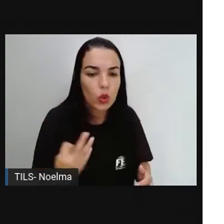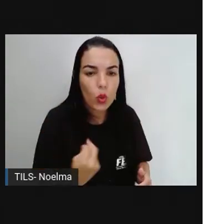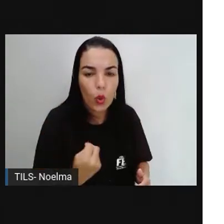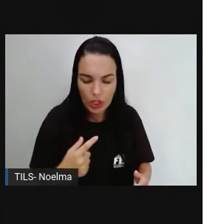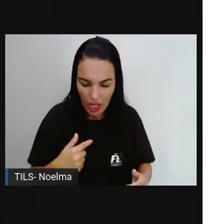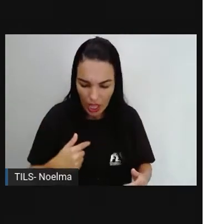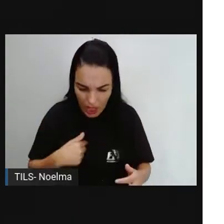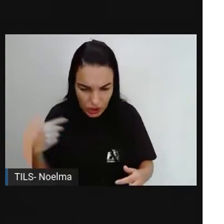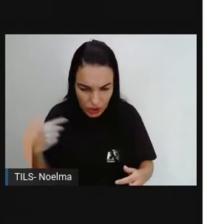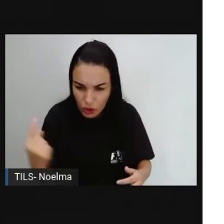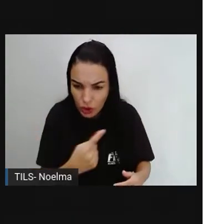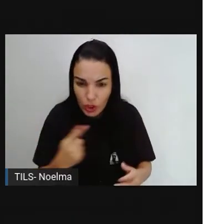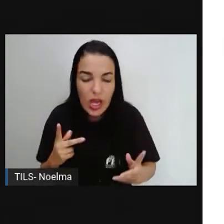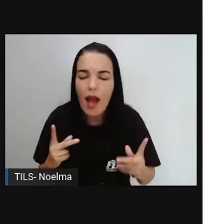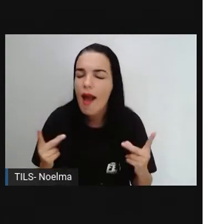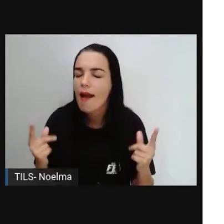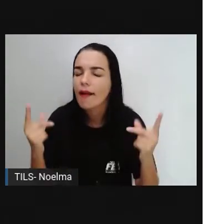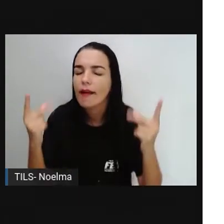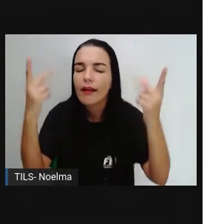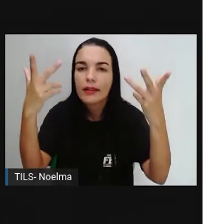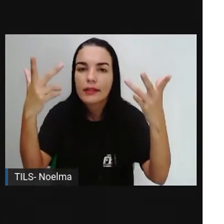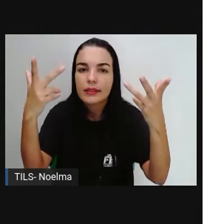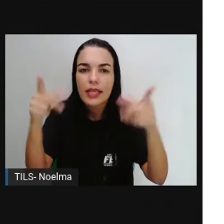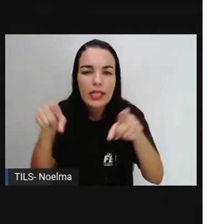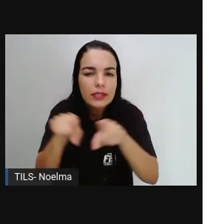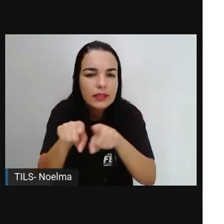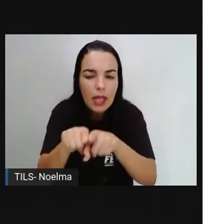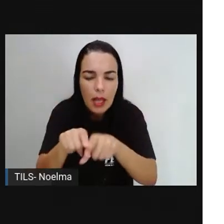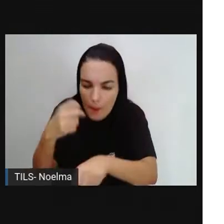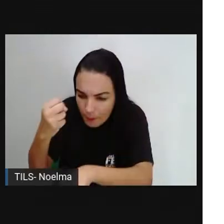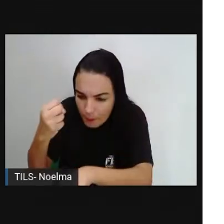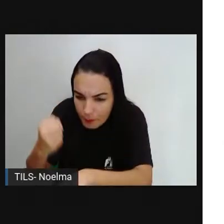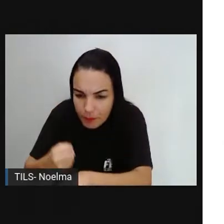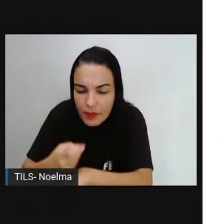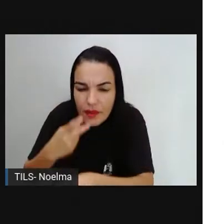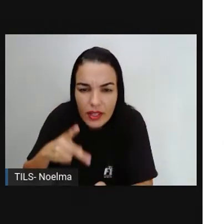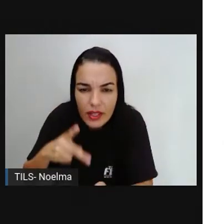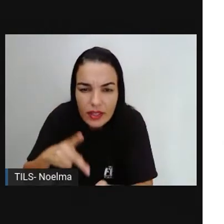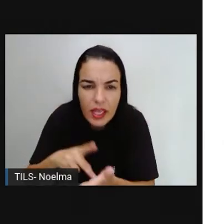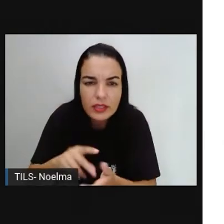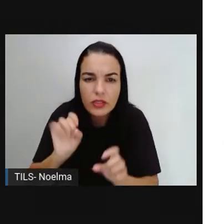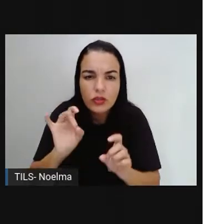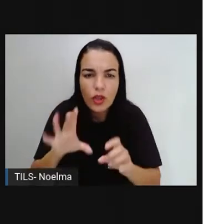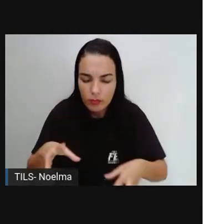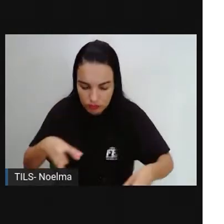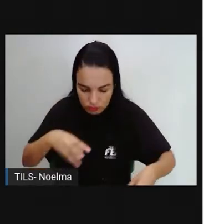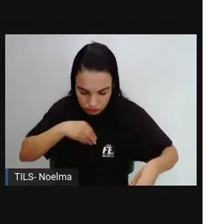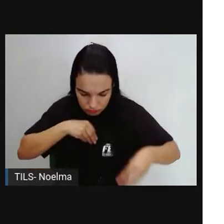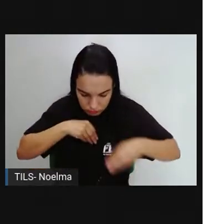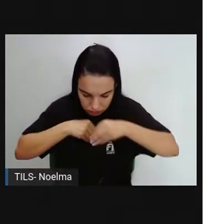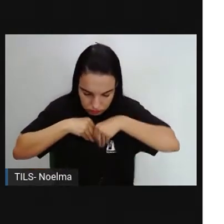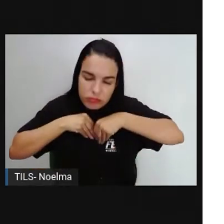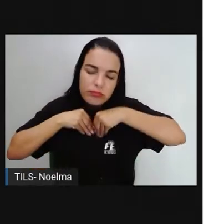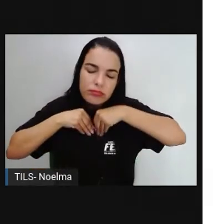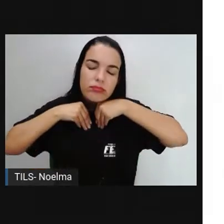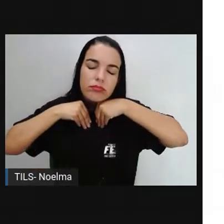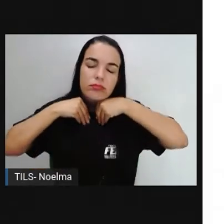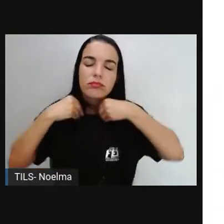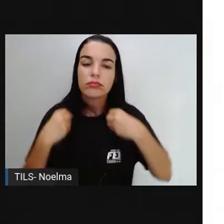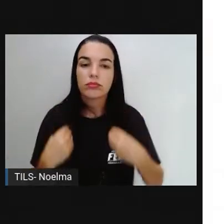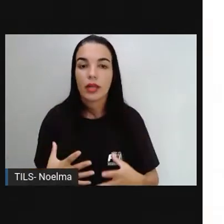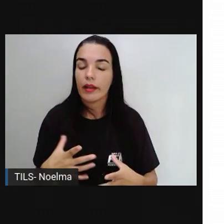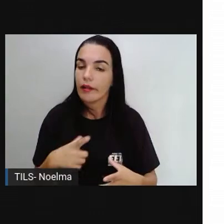riqueza material e imaterial, né, que os povos indígenas carregam consigo, isso tem sido muito